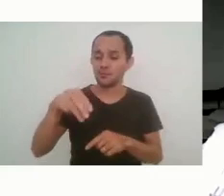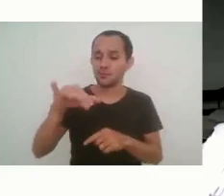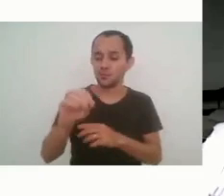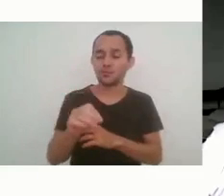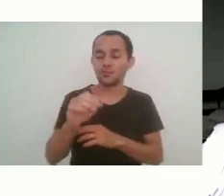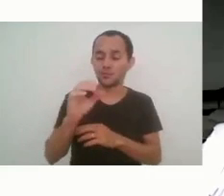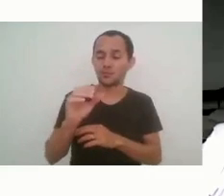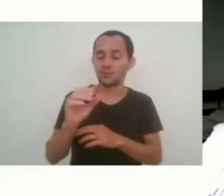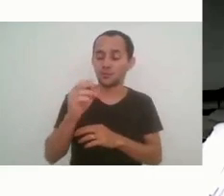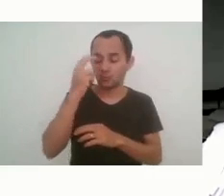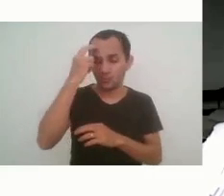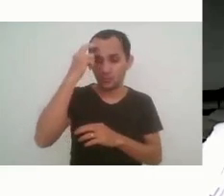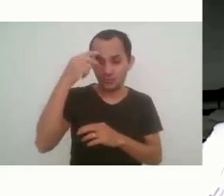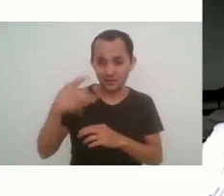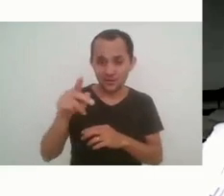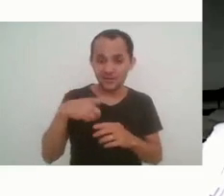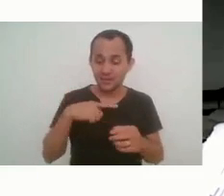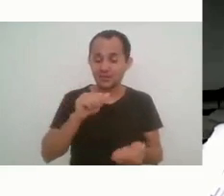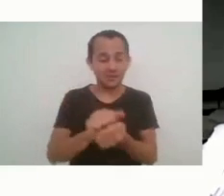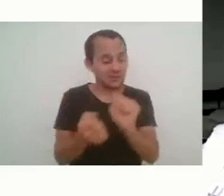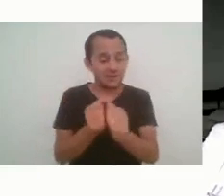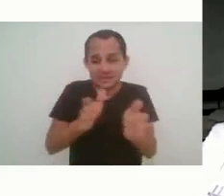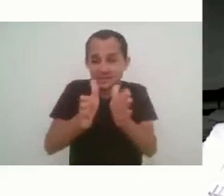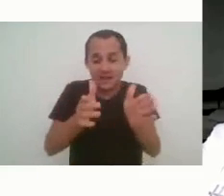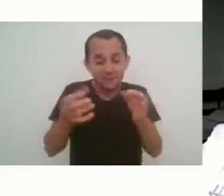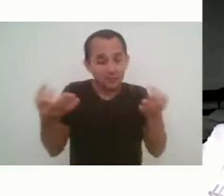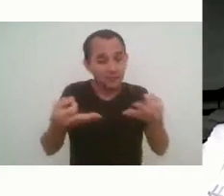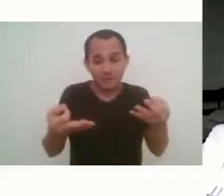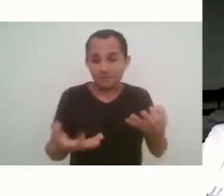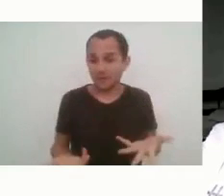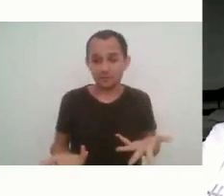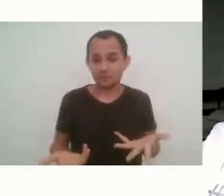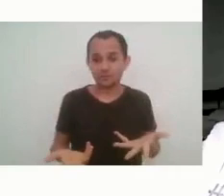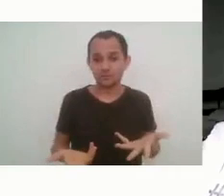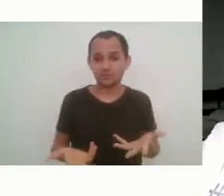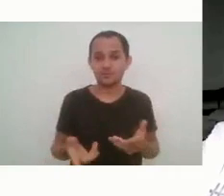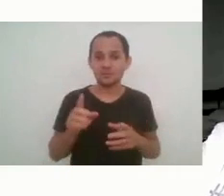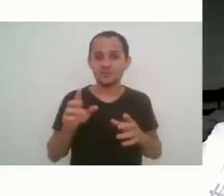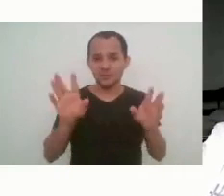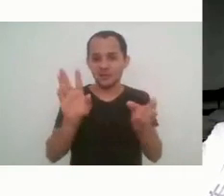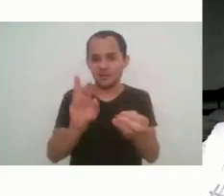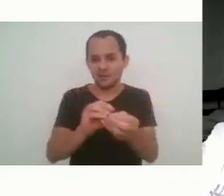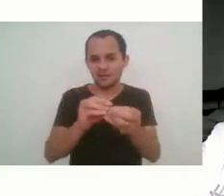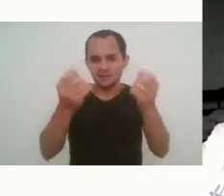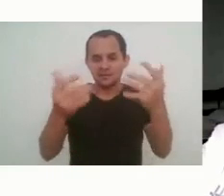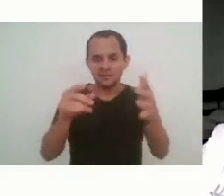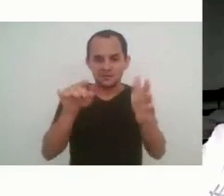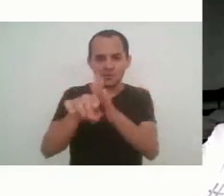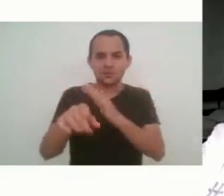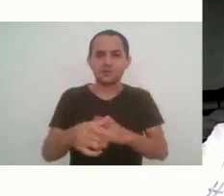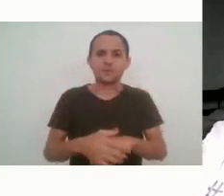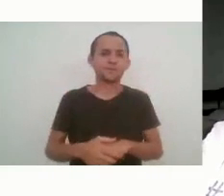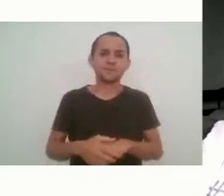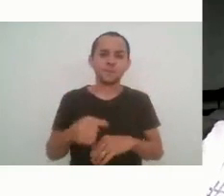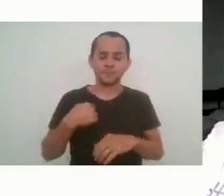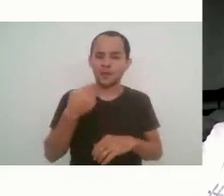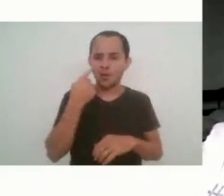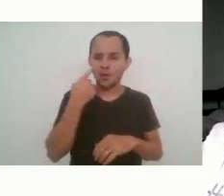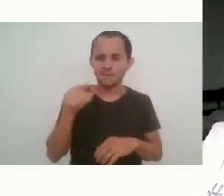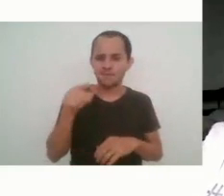de acessibilidade lá, perfeito, ficou ótimo. Então, só para fechar essa questão das perguntas, eu vejo